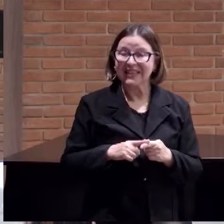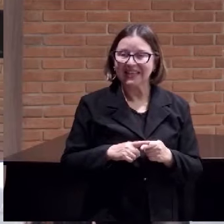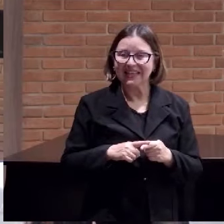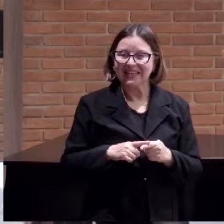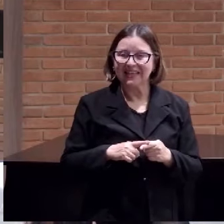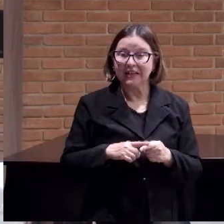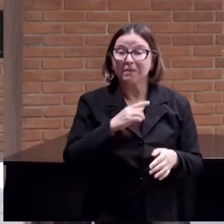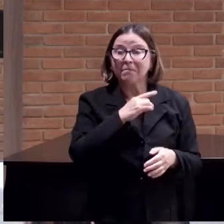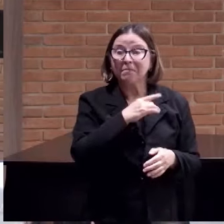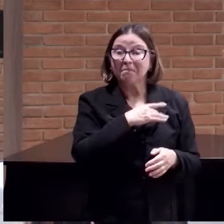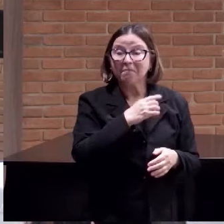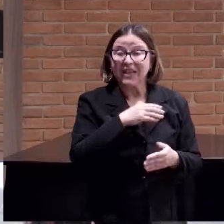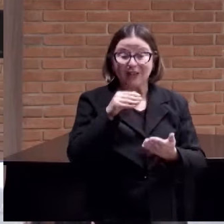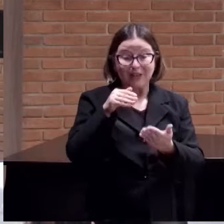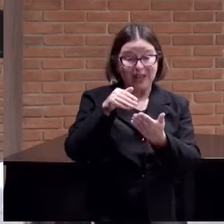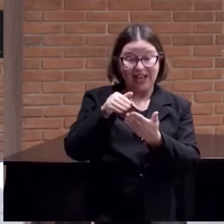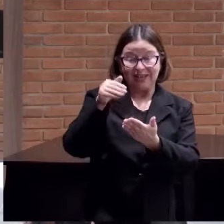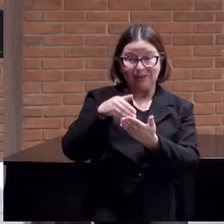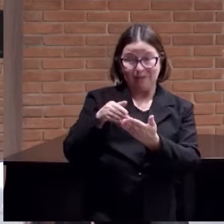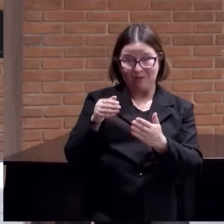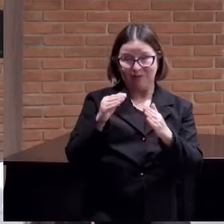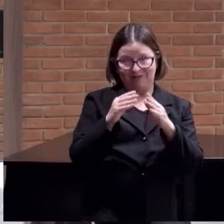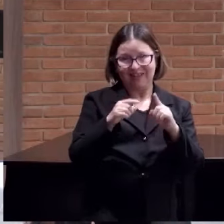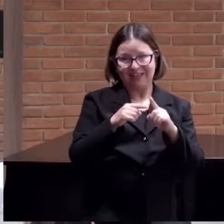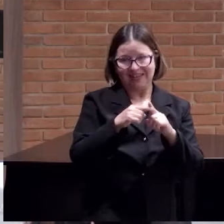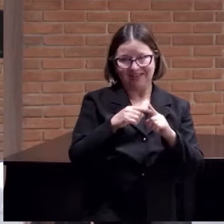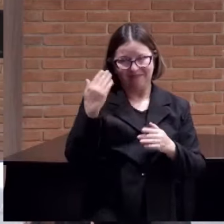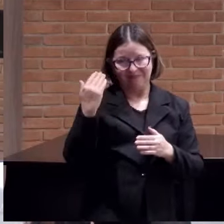Porque temeram ser expulsos da sinagoga.